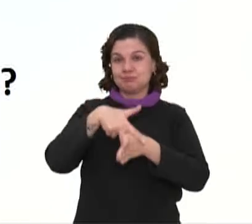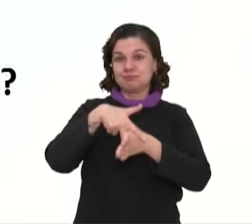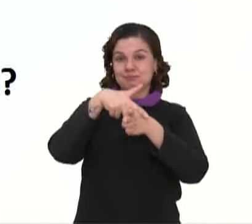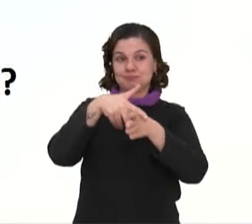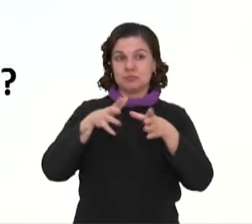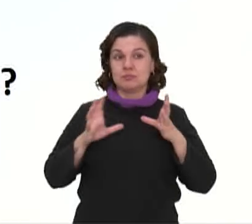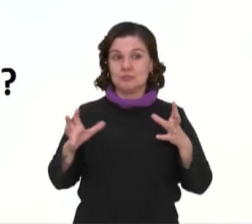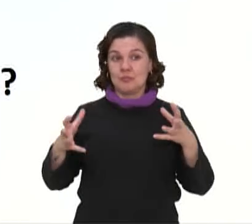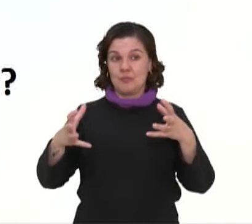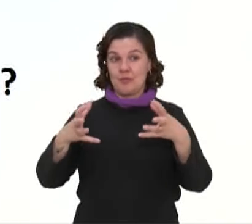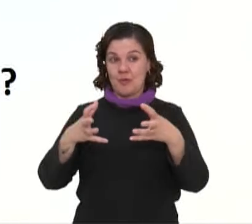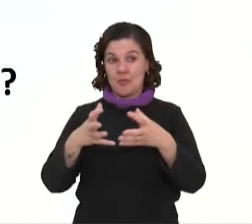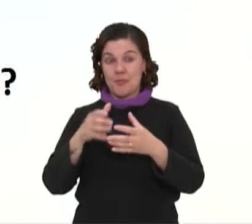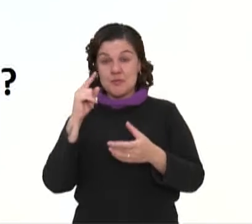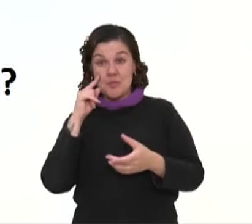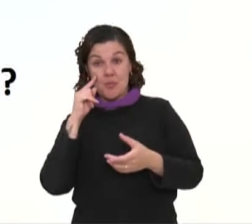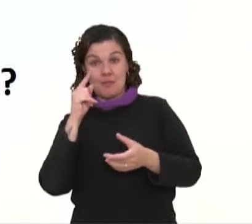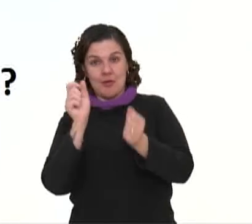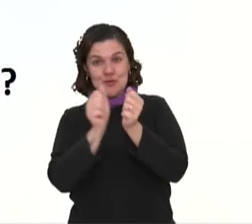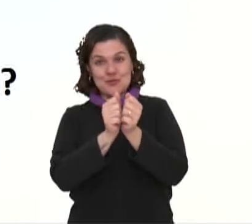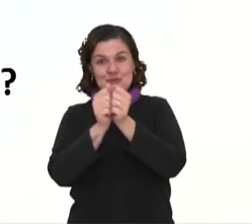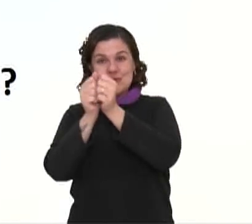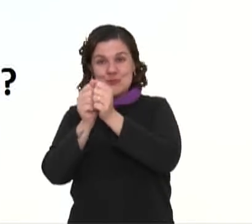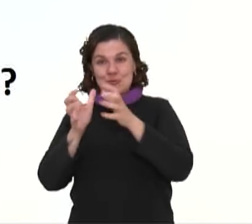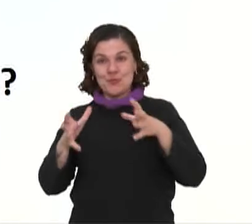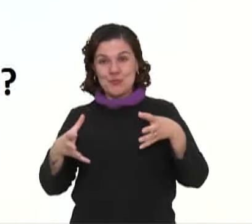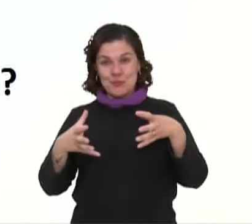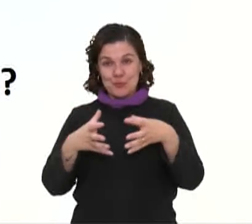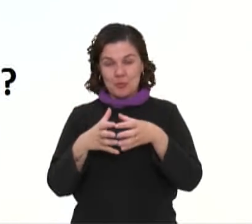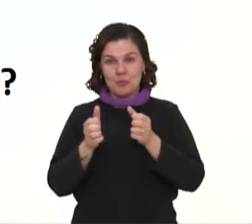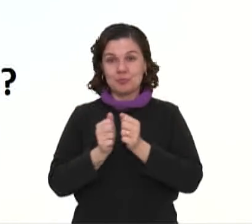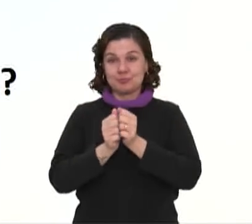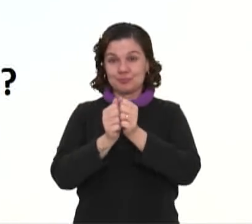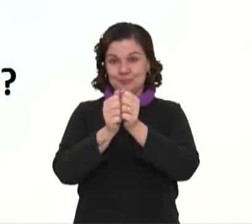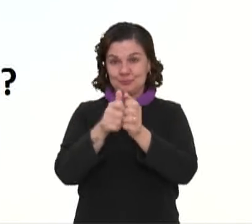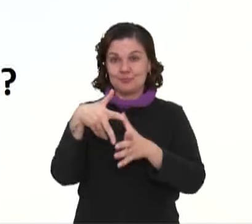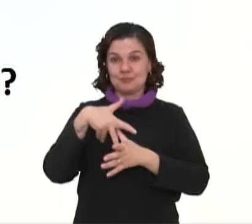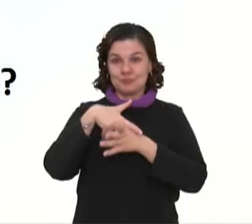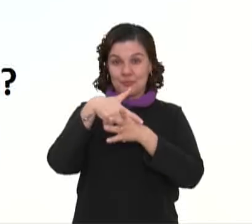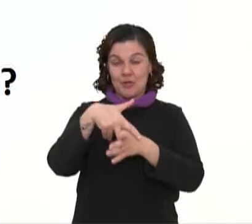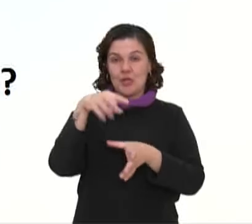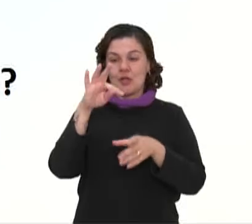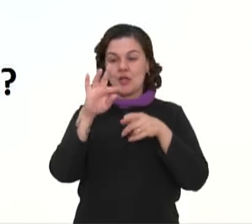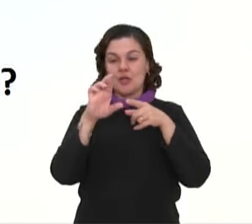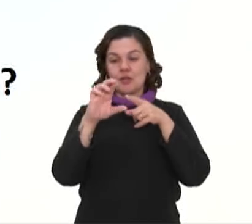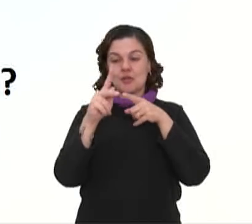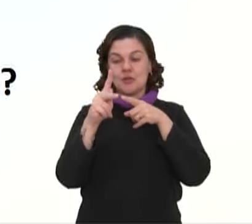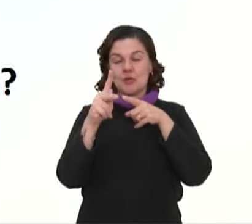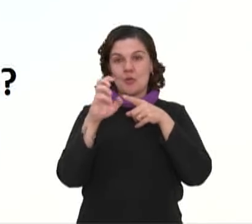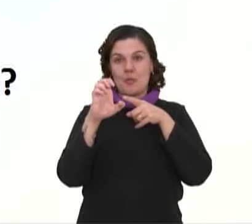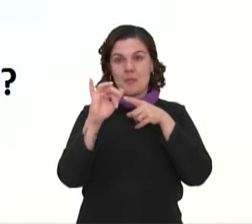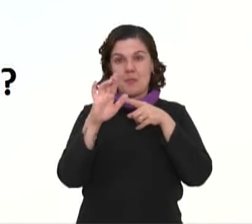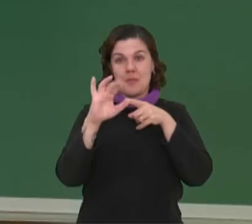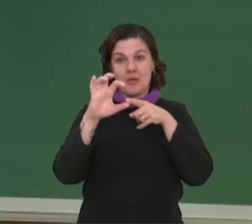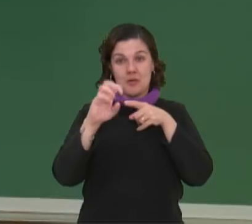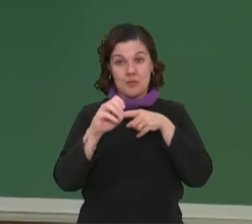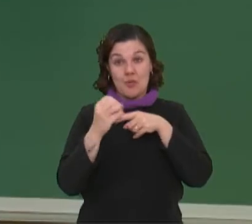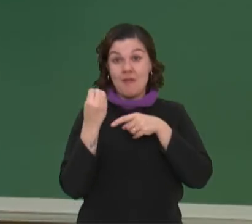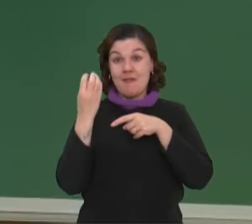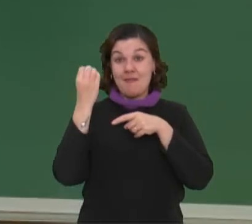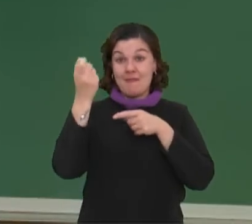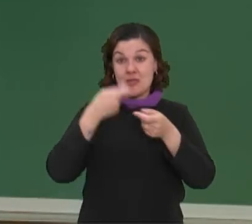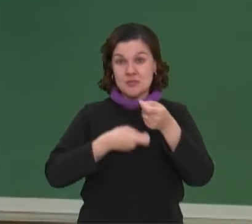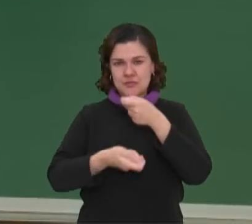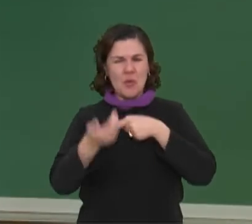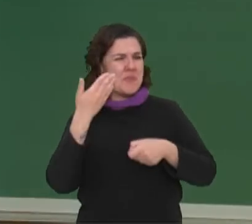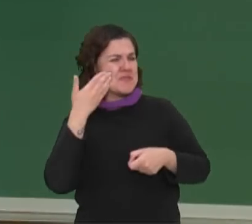ainda acompanhantes desses tropeiros. Essa é a cena que está sendo retratada. Uma viagem de comércio para as minas. Como que a